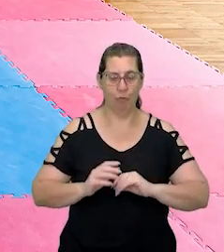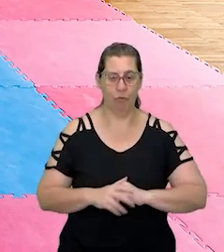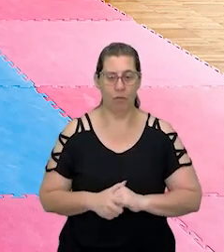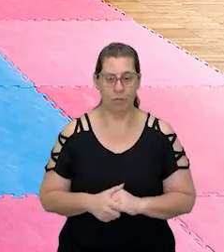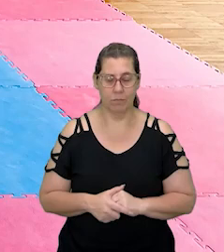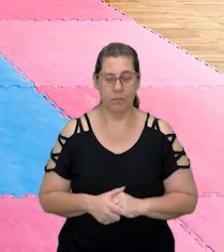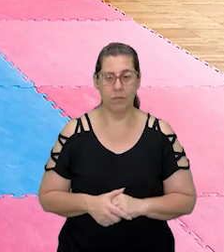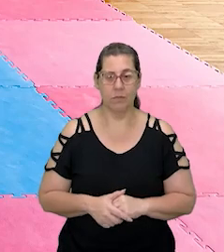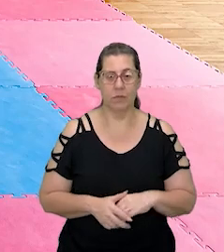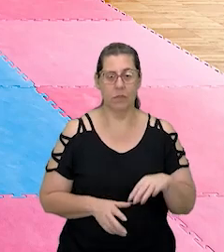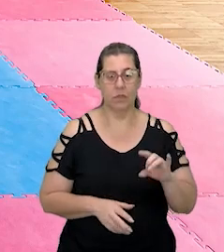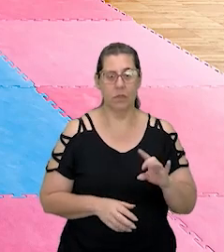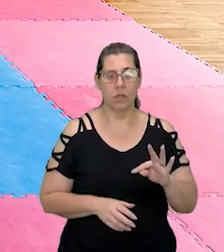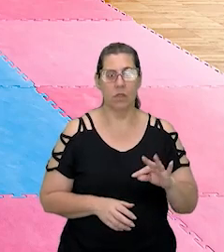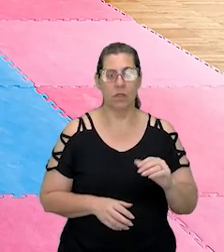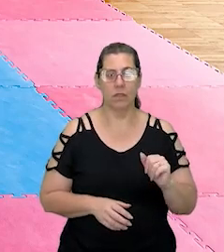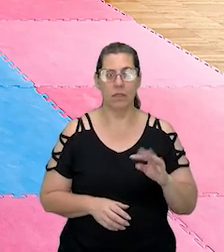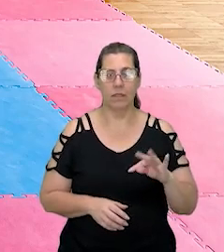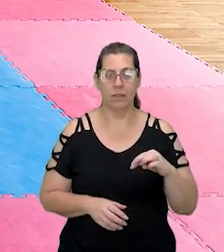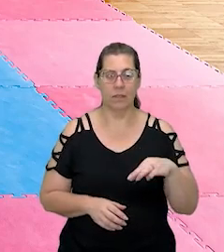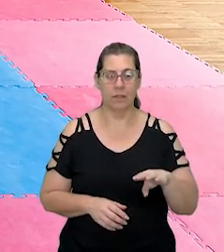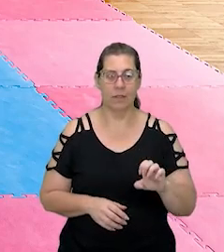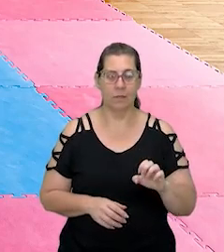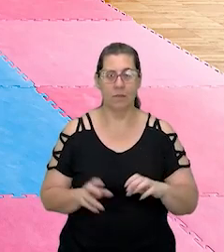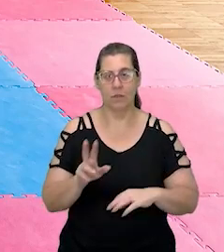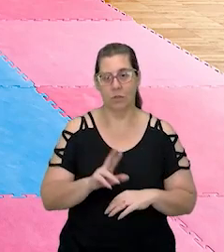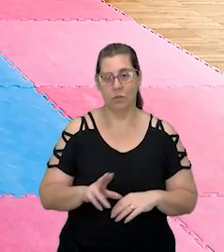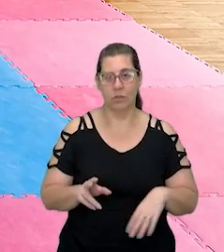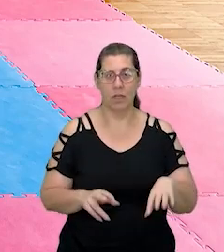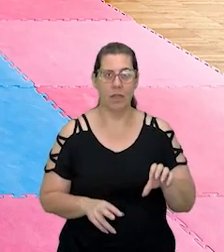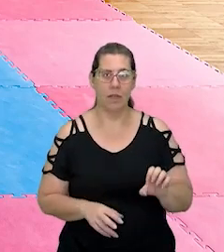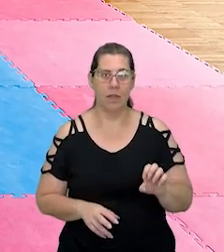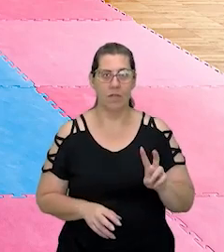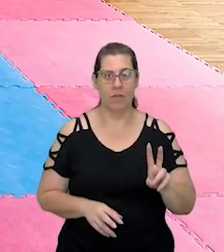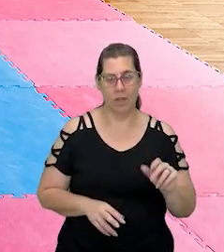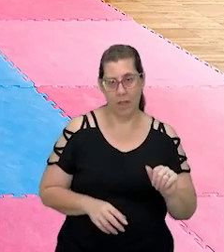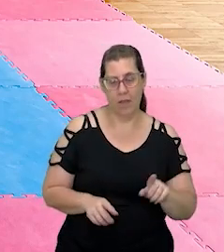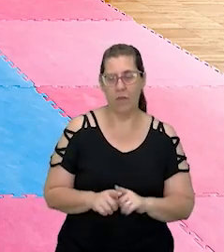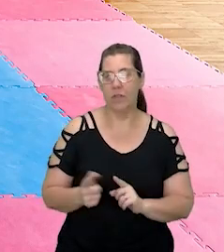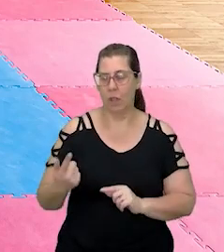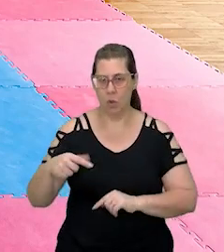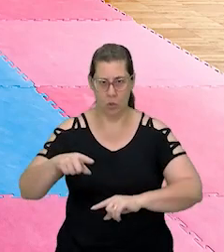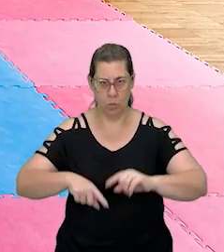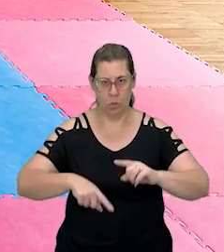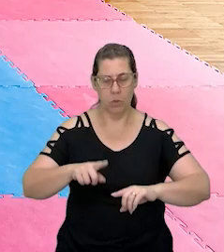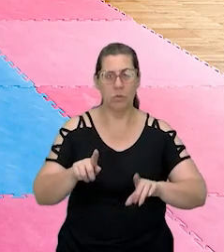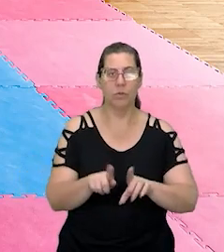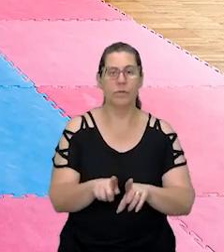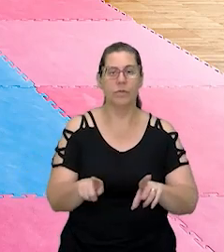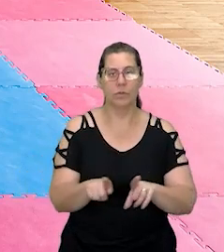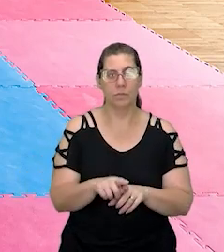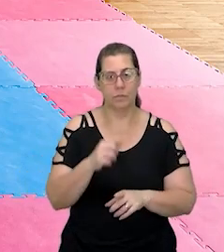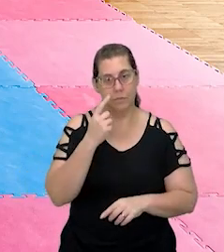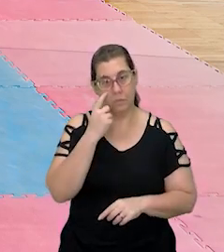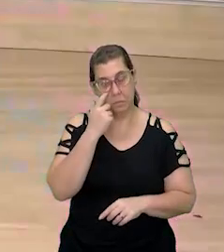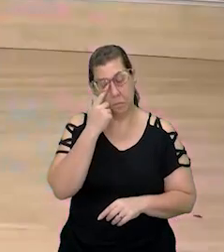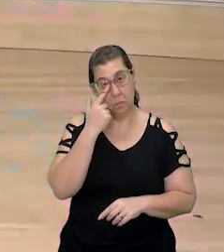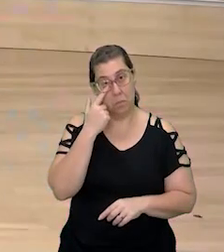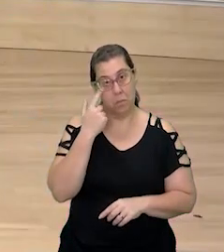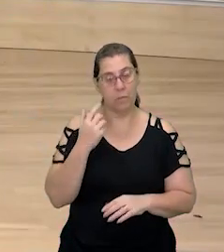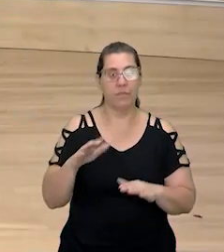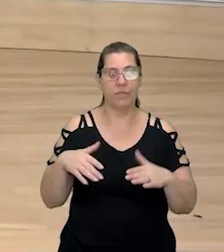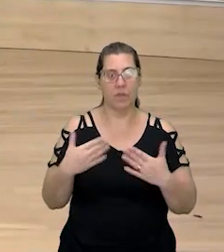o tatame, né? Alguns, hoje a gente usa muito EVA, né? Mas uhum. tem alguns outros materiais também. E quando você